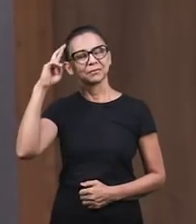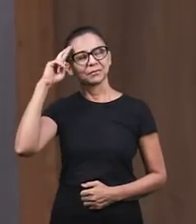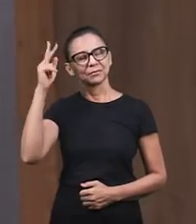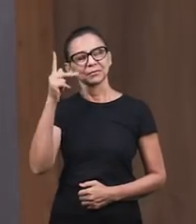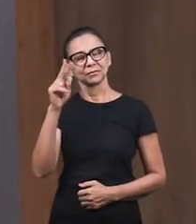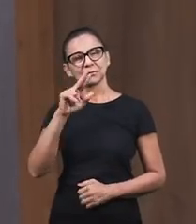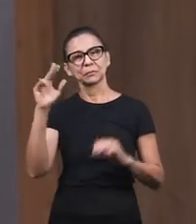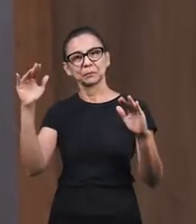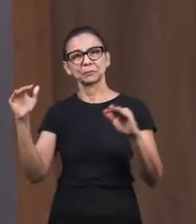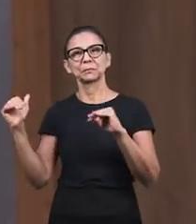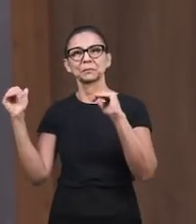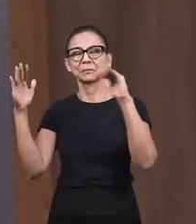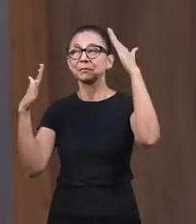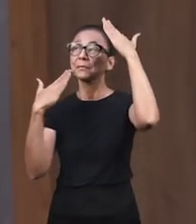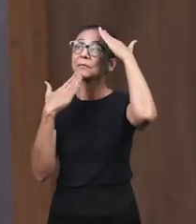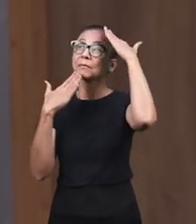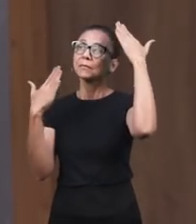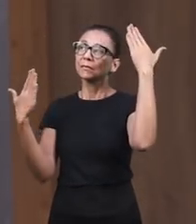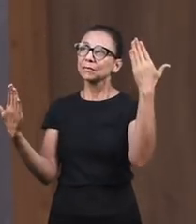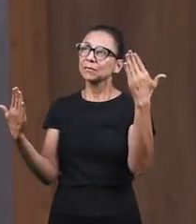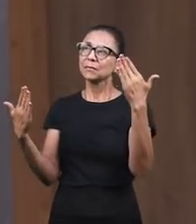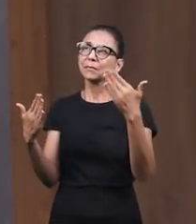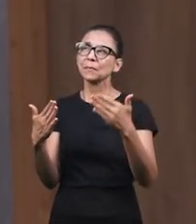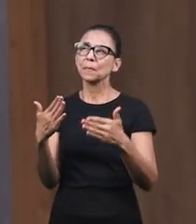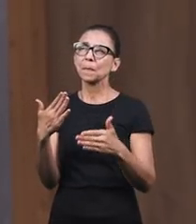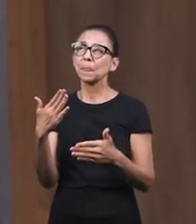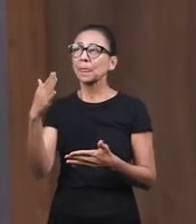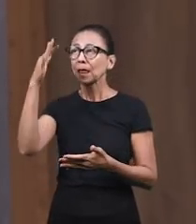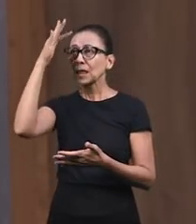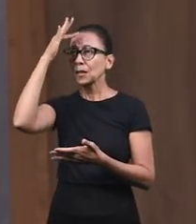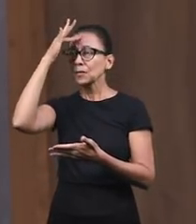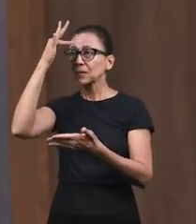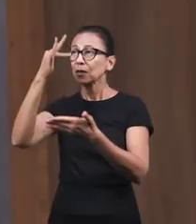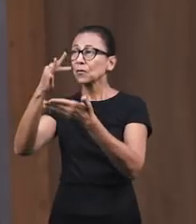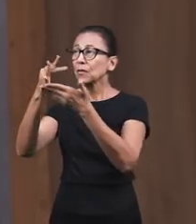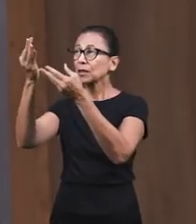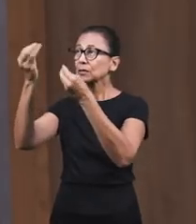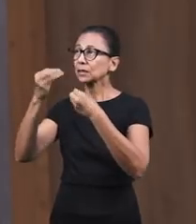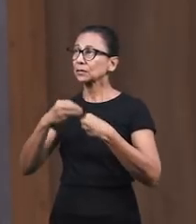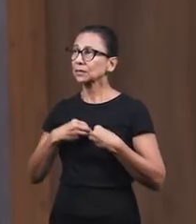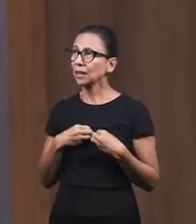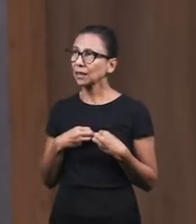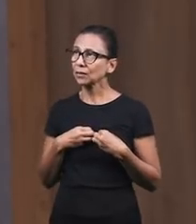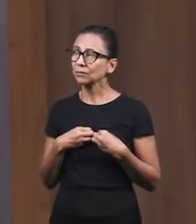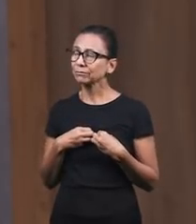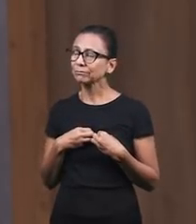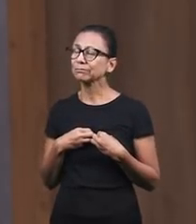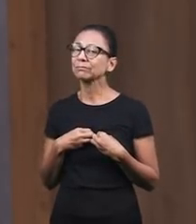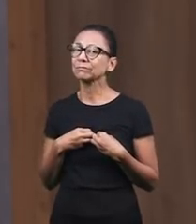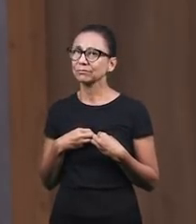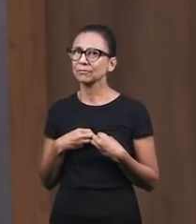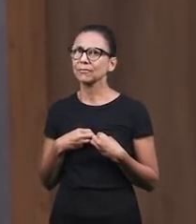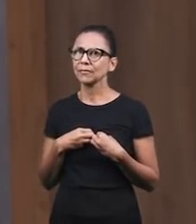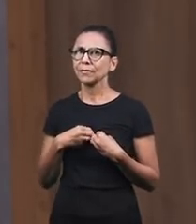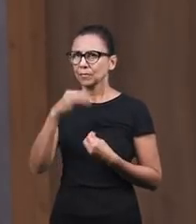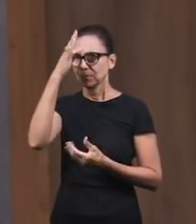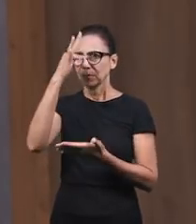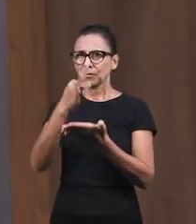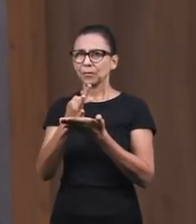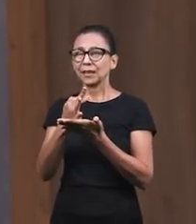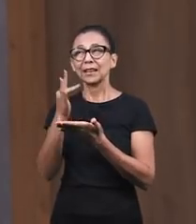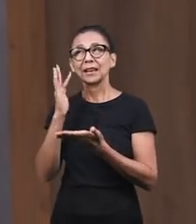Senhor, glorificamos ao Teu nome, te agradecemos pela fé viva que o Senhor tem nos ensinado, pela fé que vem